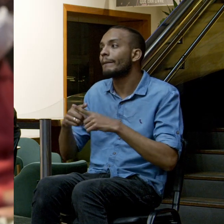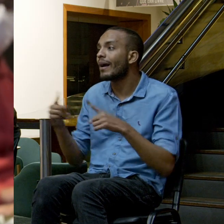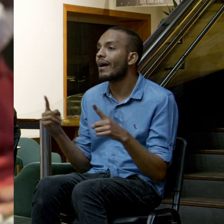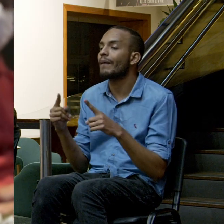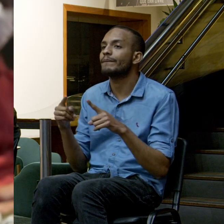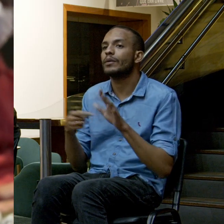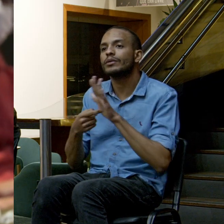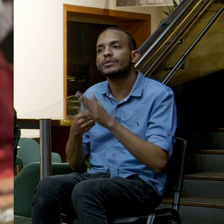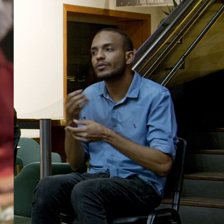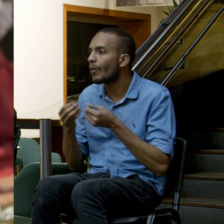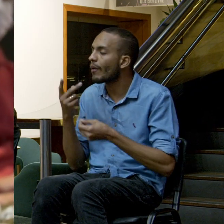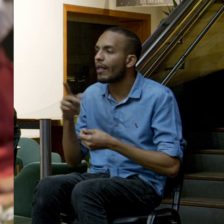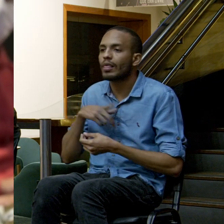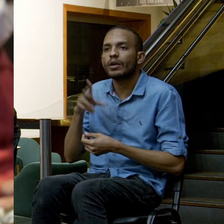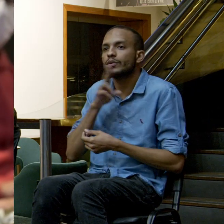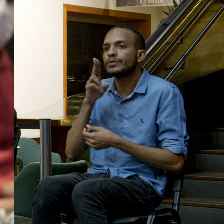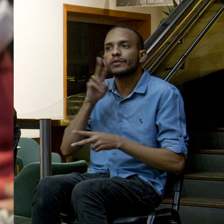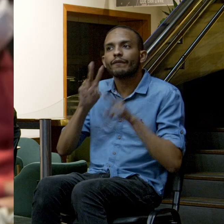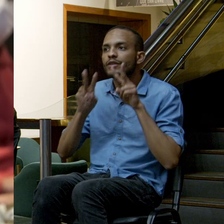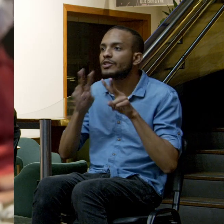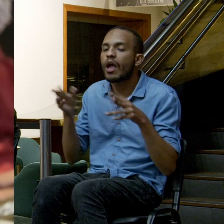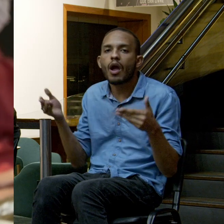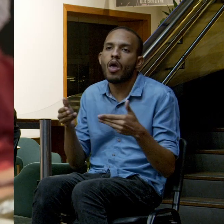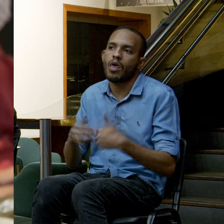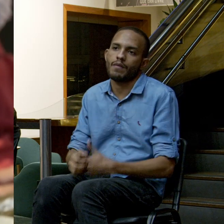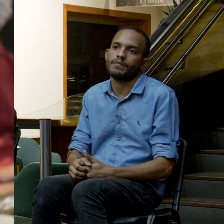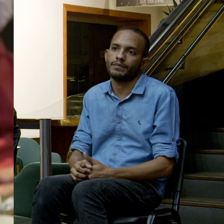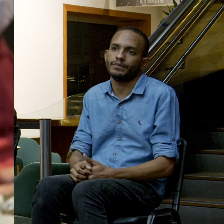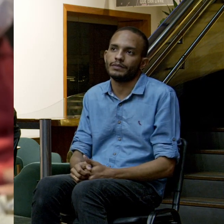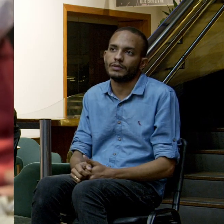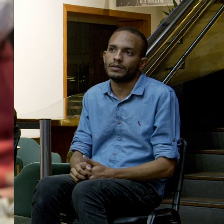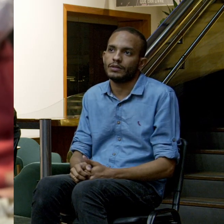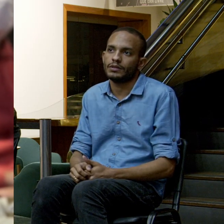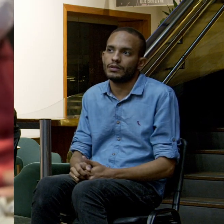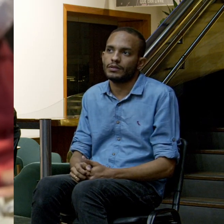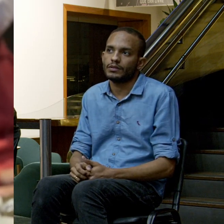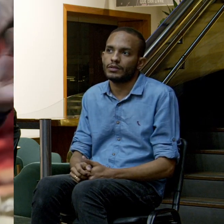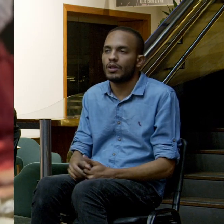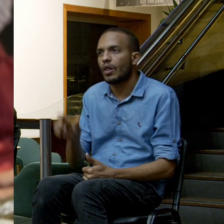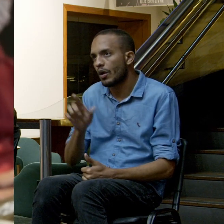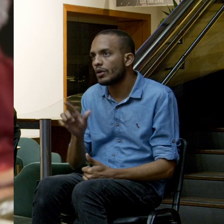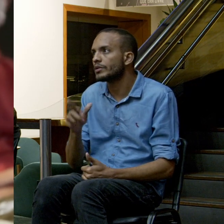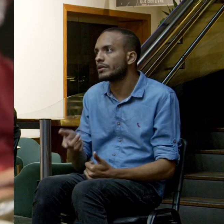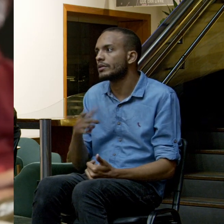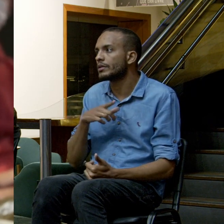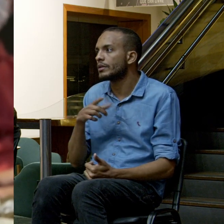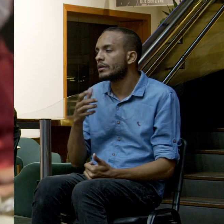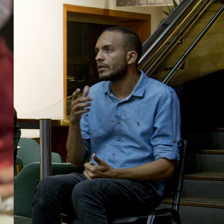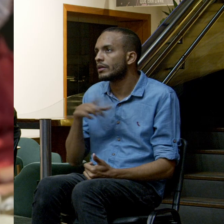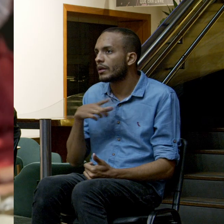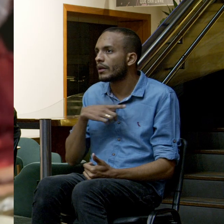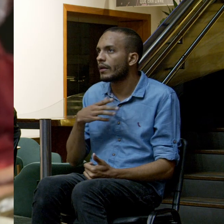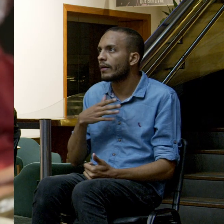apostando que ela tem alguma coisa urgente a ser vista agora. Então, lógico, eu teria as minhas